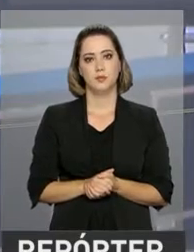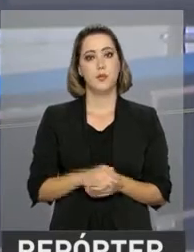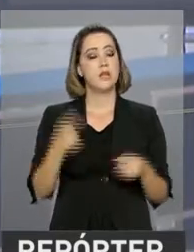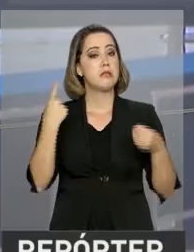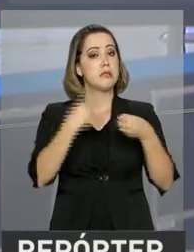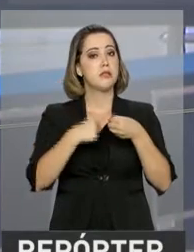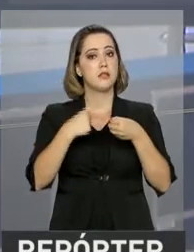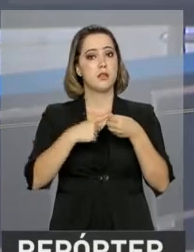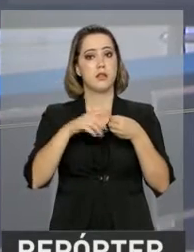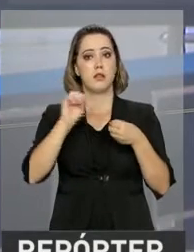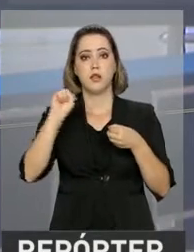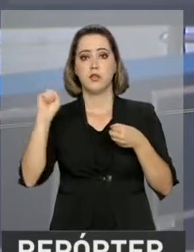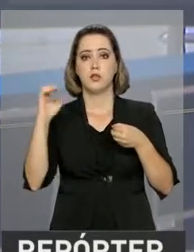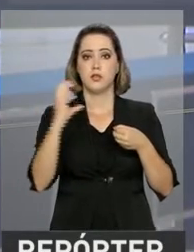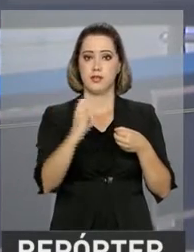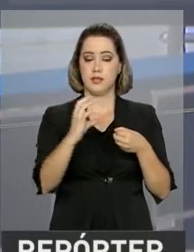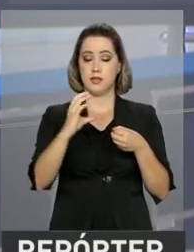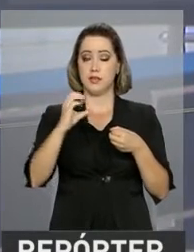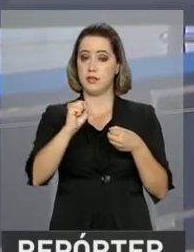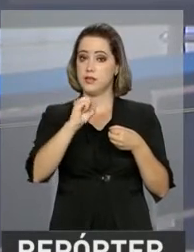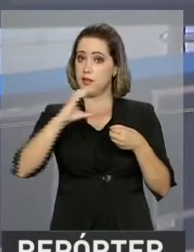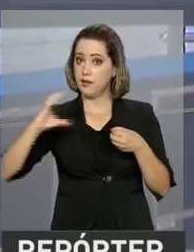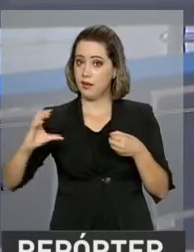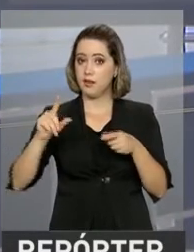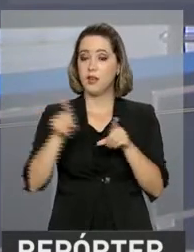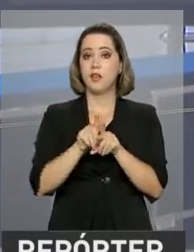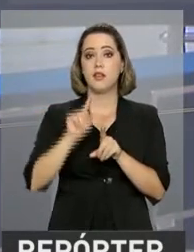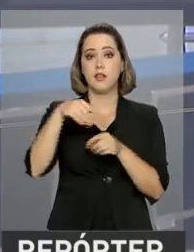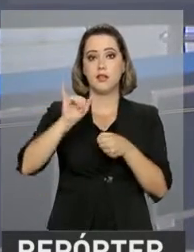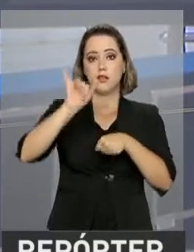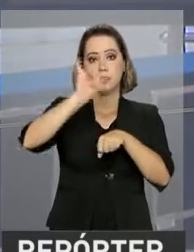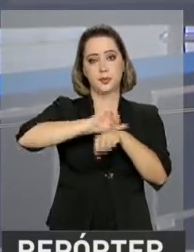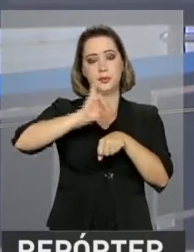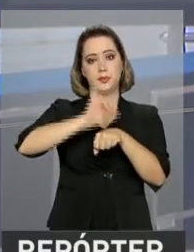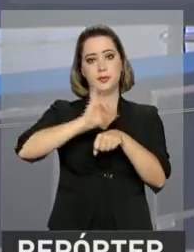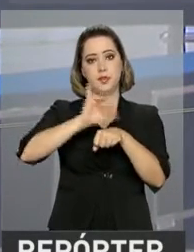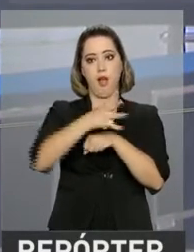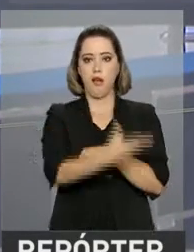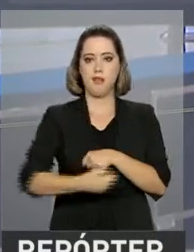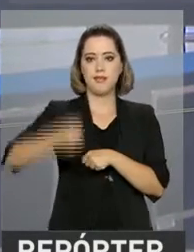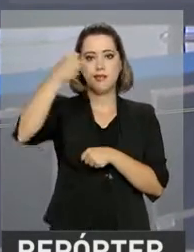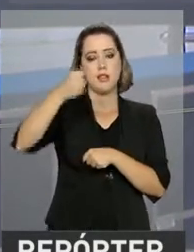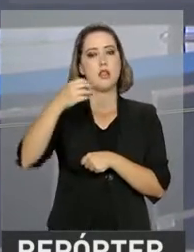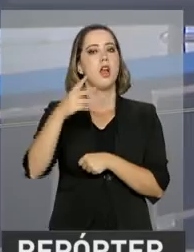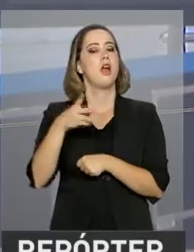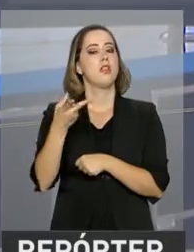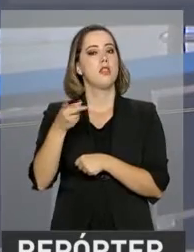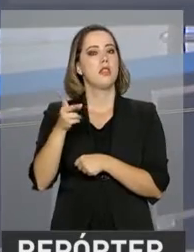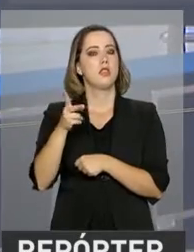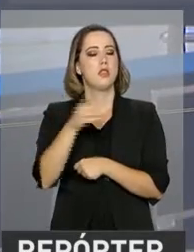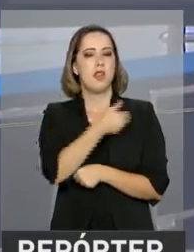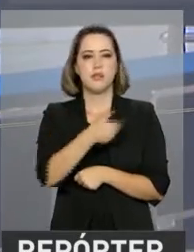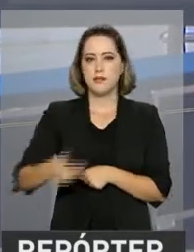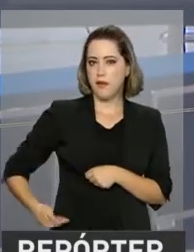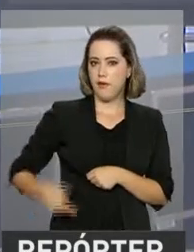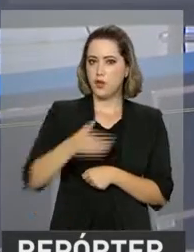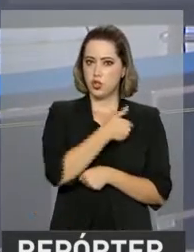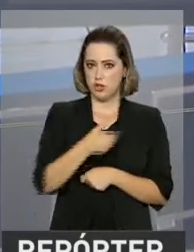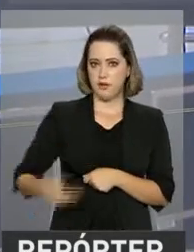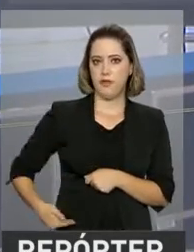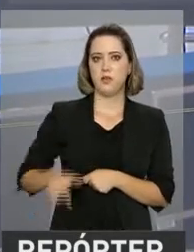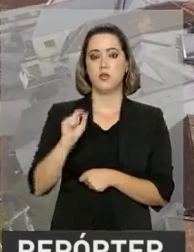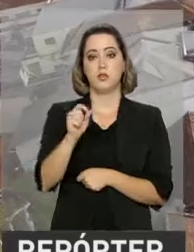blumenau em santa catarina é a capital nacional da cerveja o título foi conferido hoje em cerimônia no palácio do